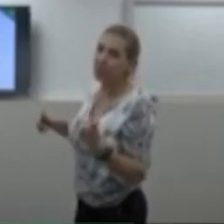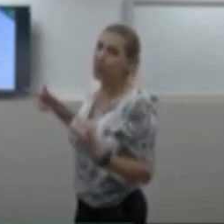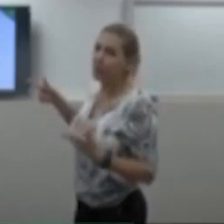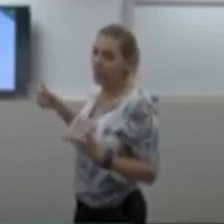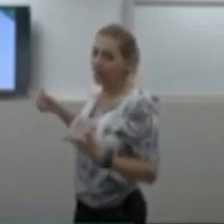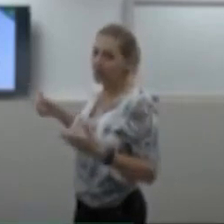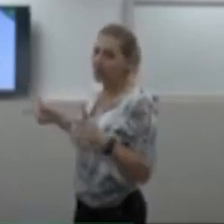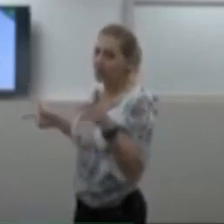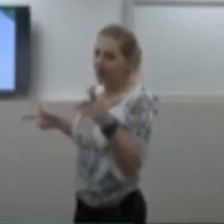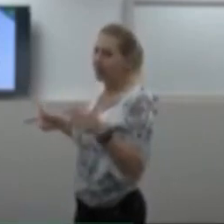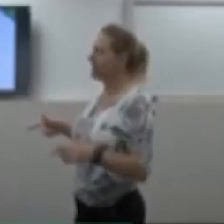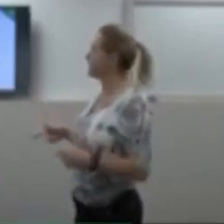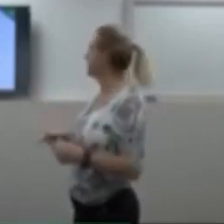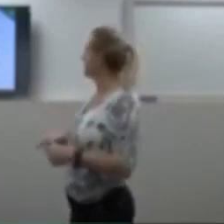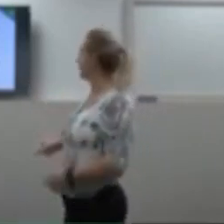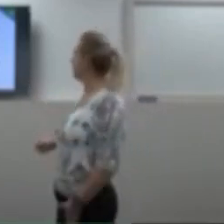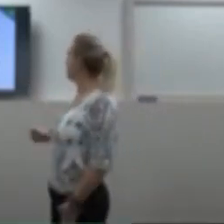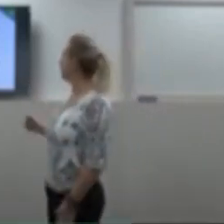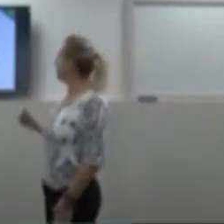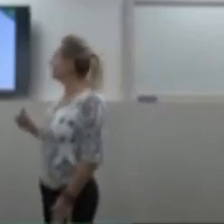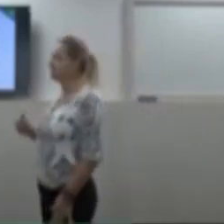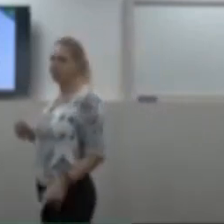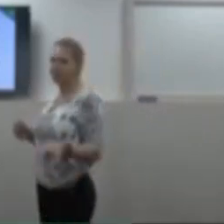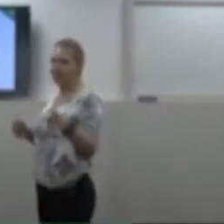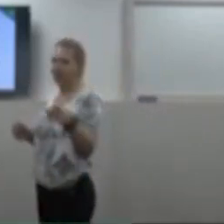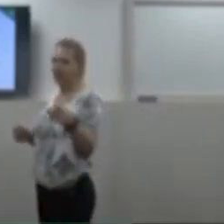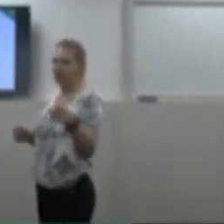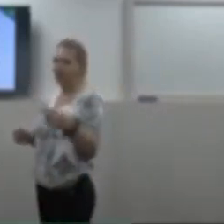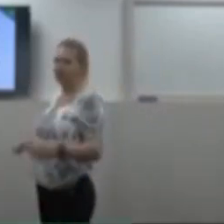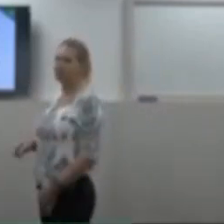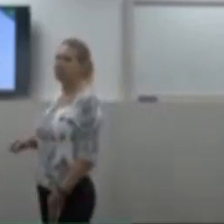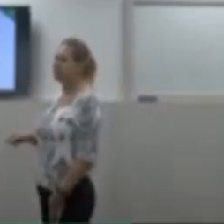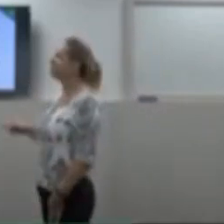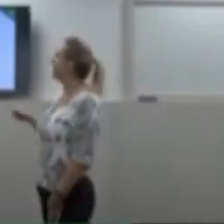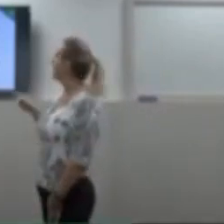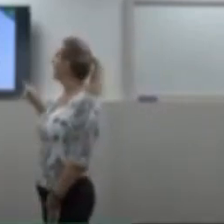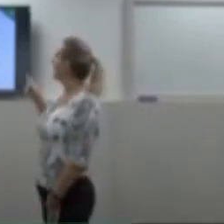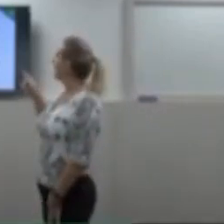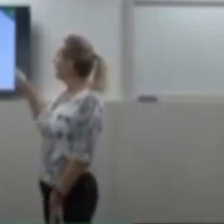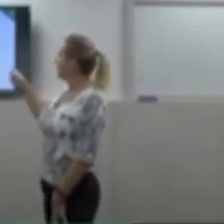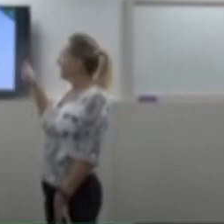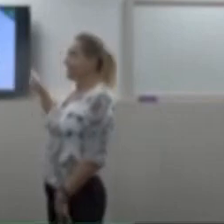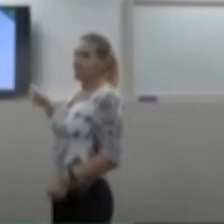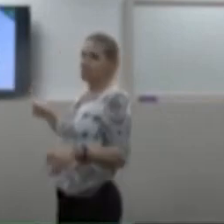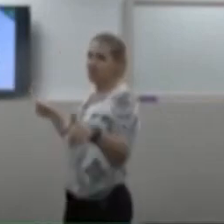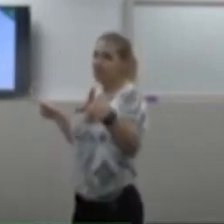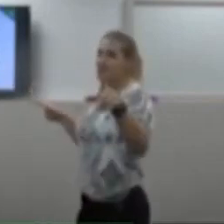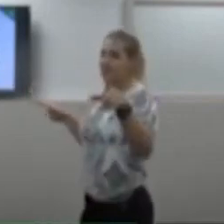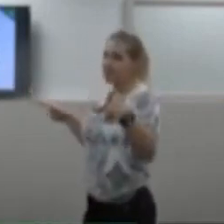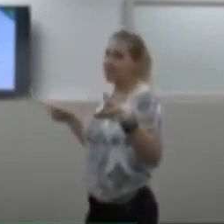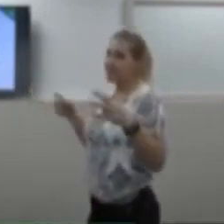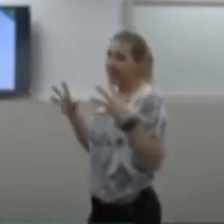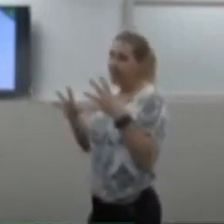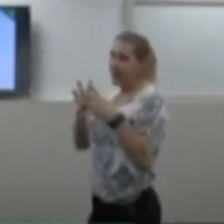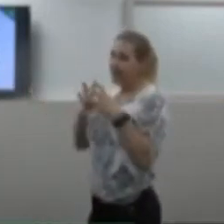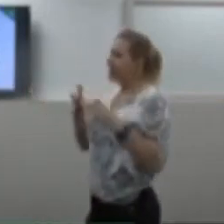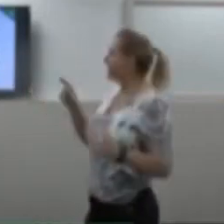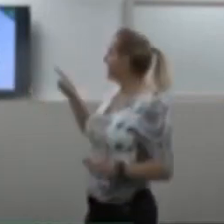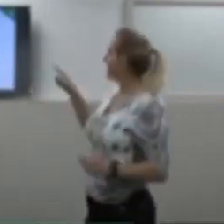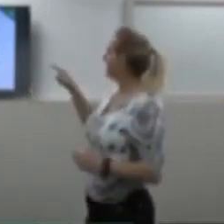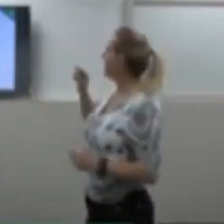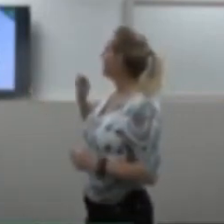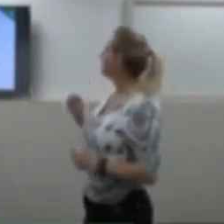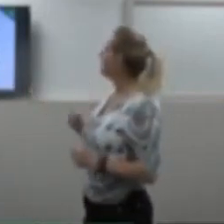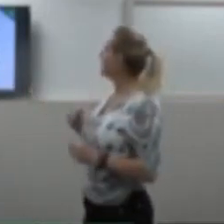duplo, triplo e quádruplo é quase um trava-língua. Fala, rapidinho. Numerais multiplicativos, você vai lembrar